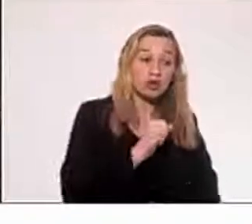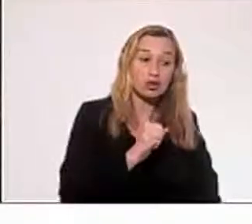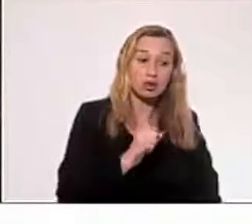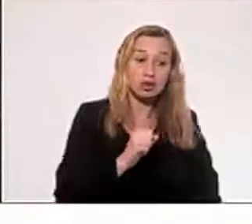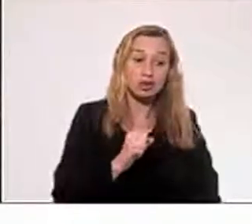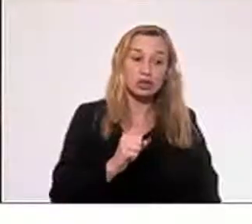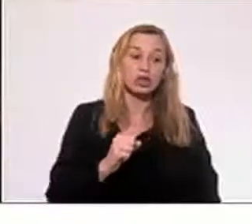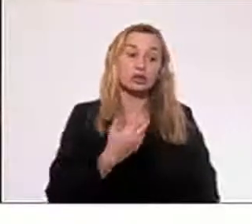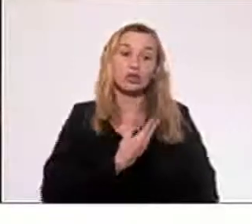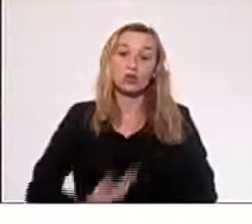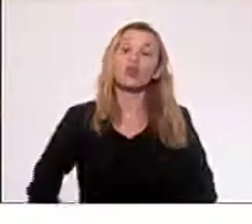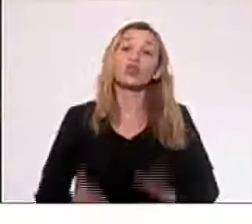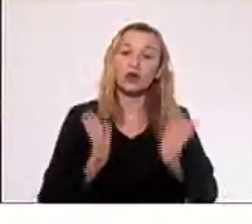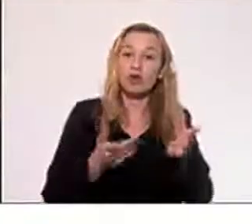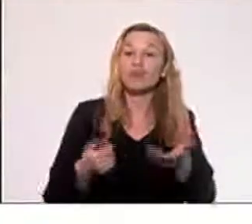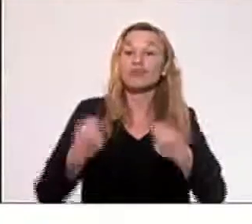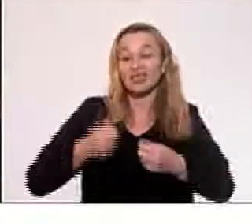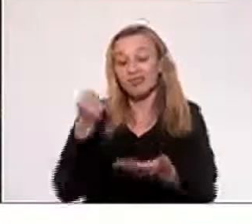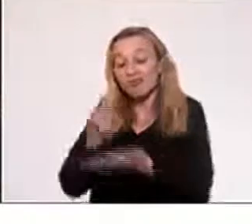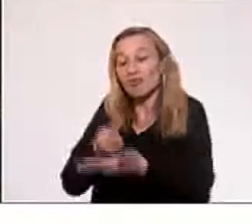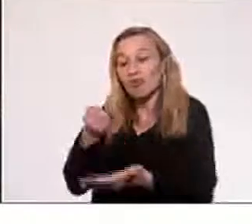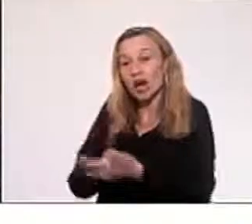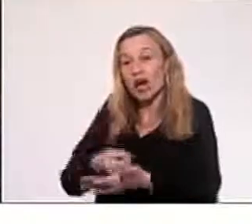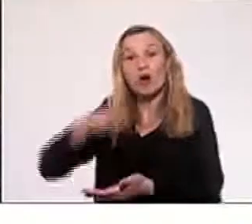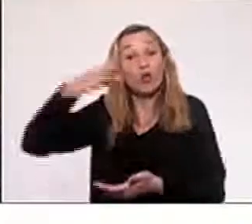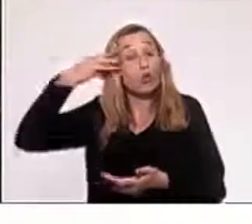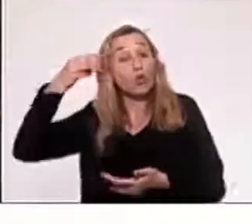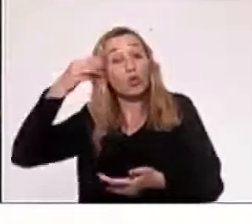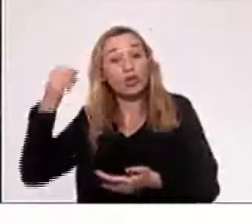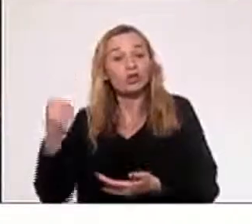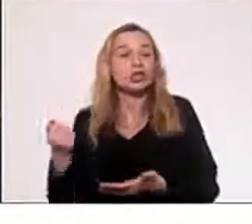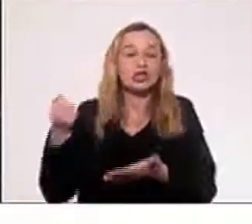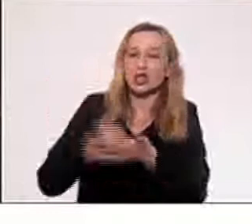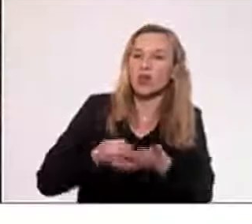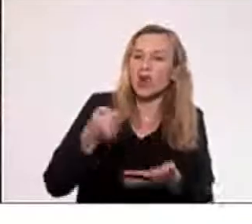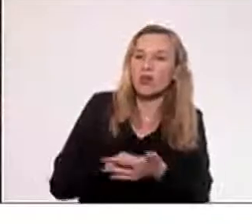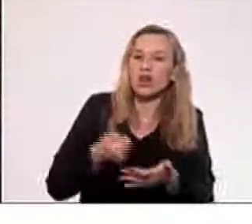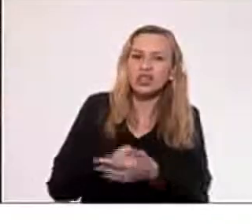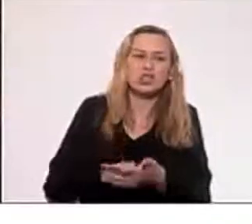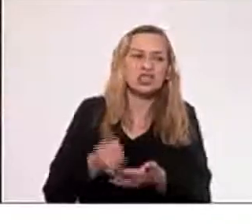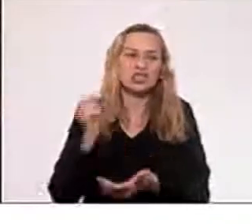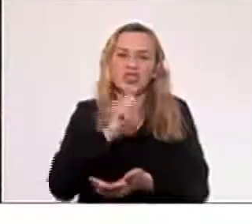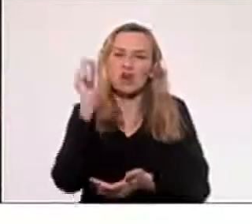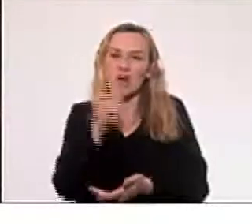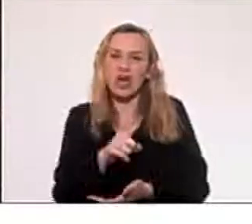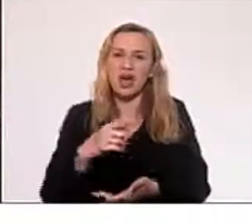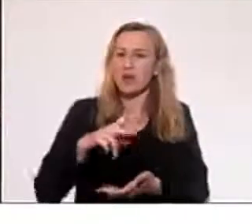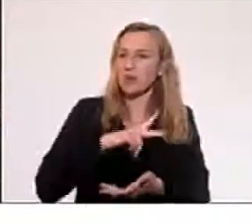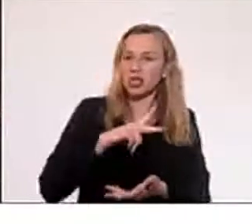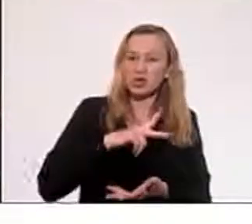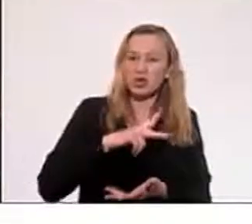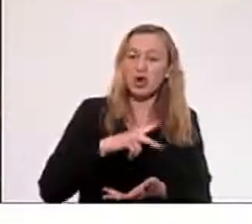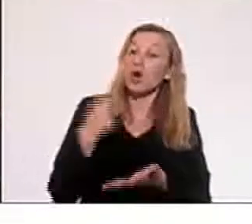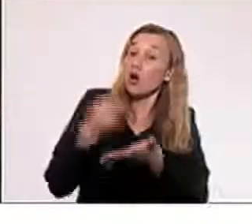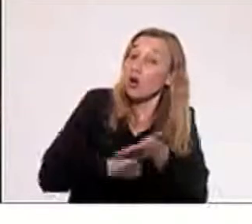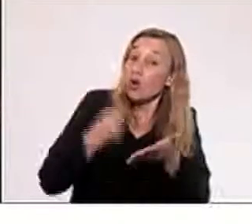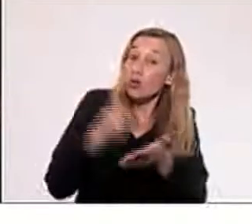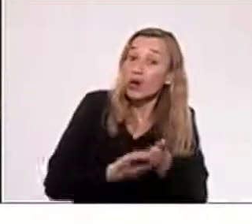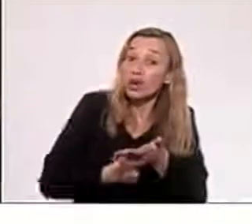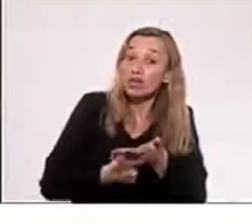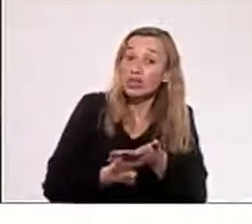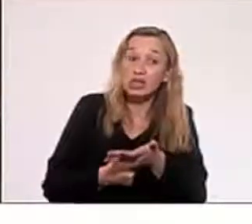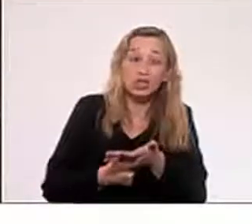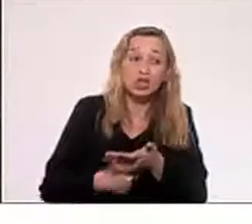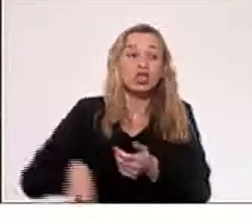que a gente precisa cobrar o governador, ao Witzel. Essa cobrança não é uma cobrança pessoal, essa é uma cobrança de